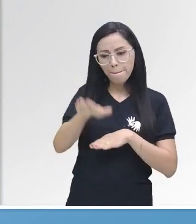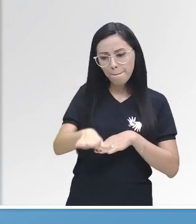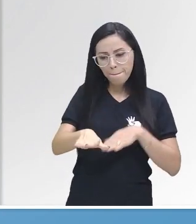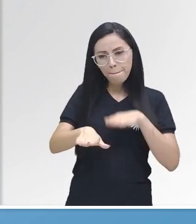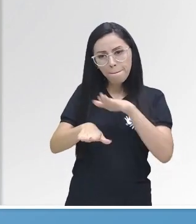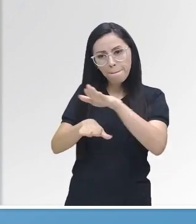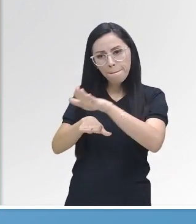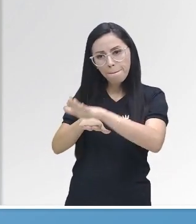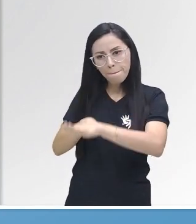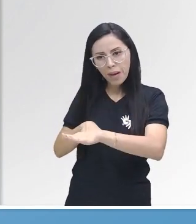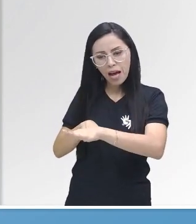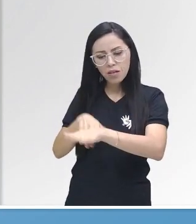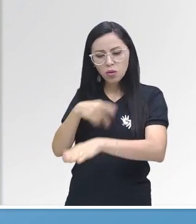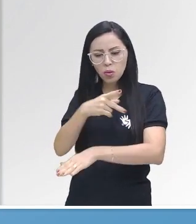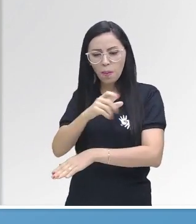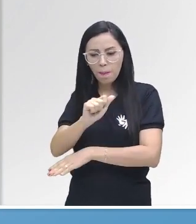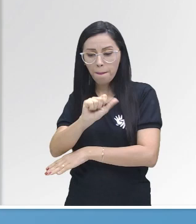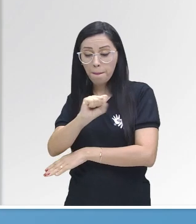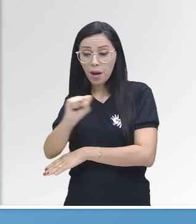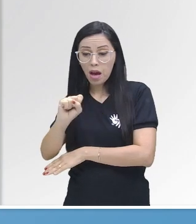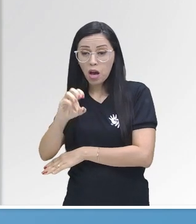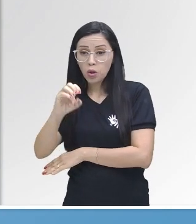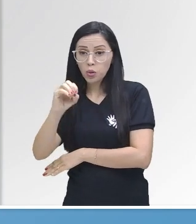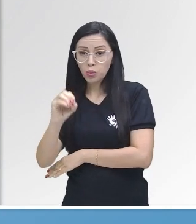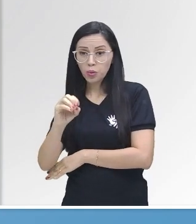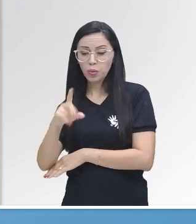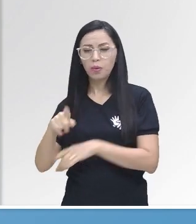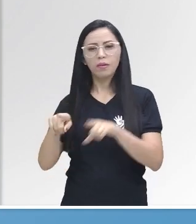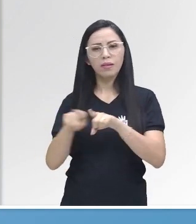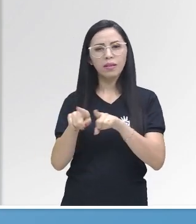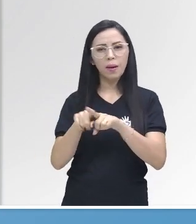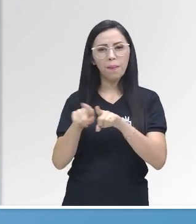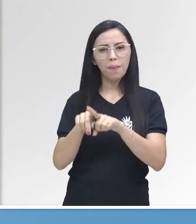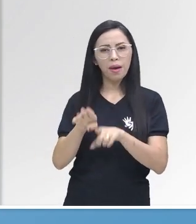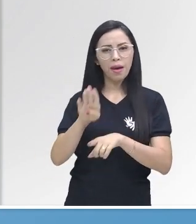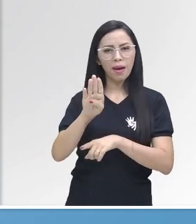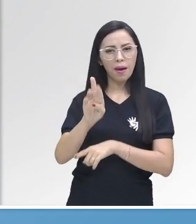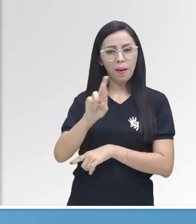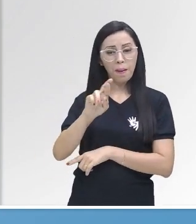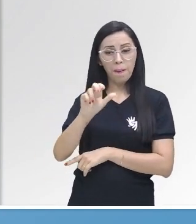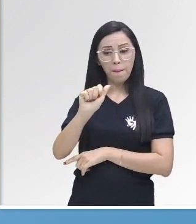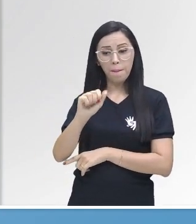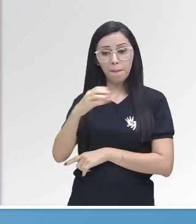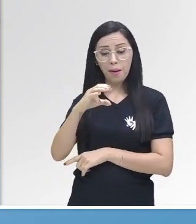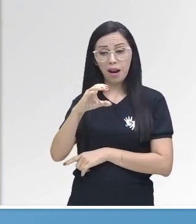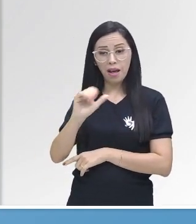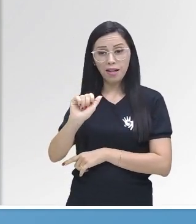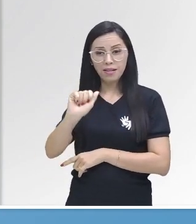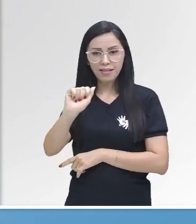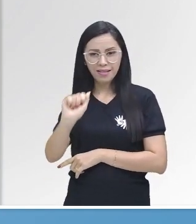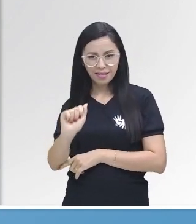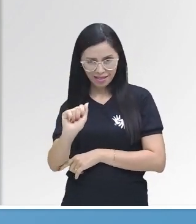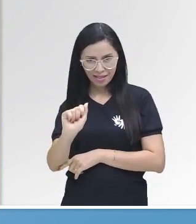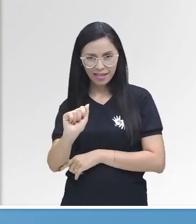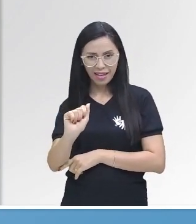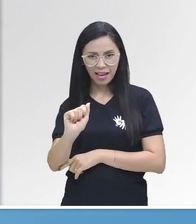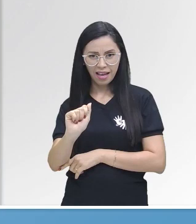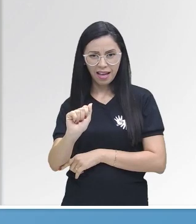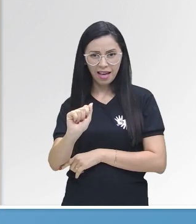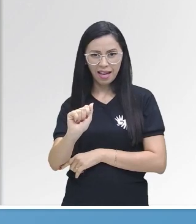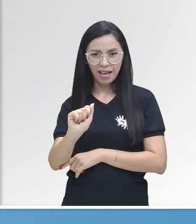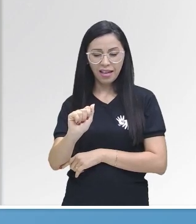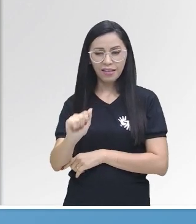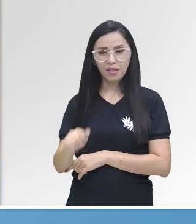braça. O que é a braça? É a distância entre os dedos médios das duas mãos com os braços estendidos